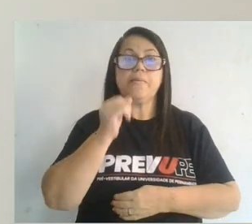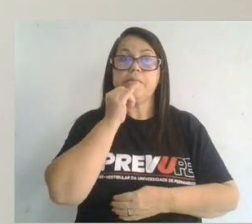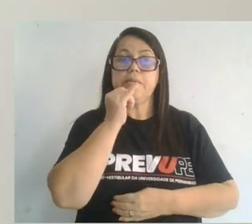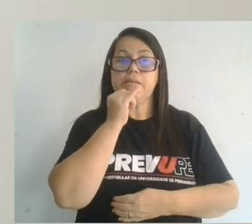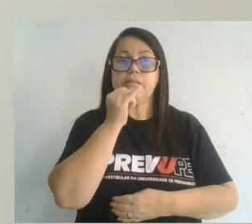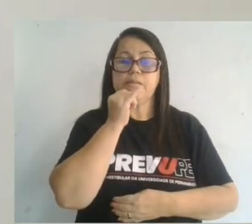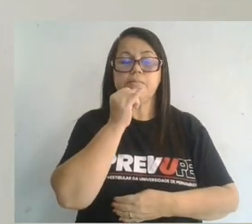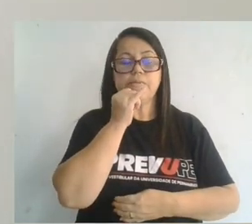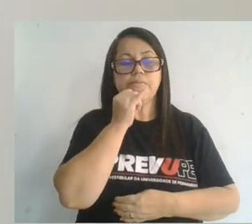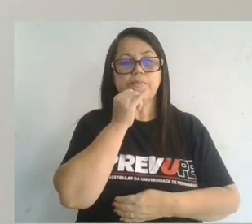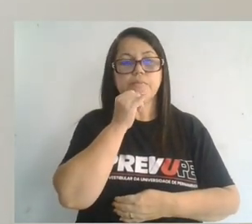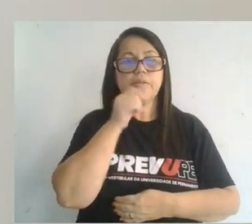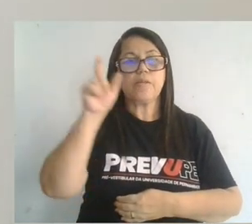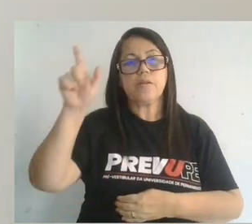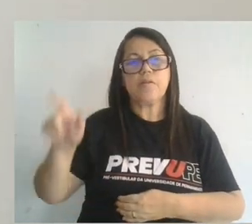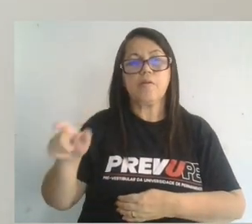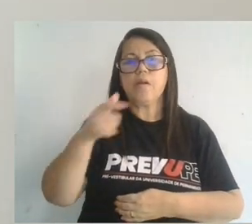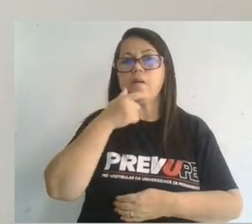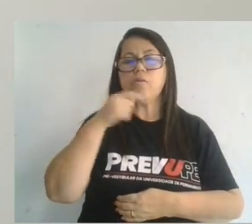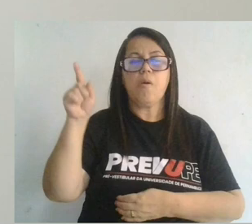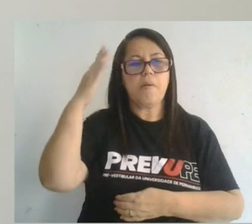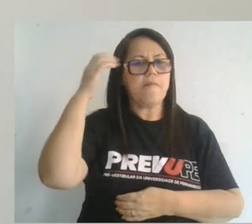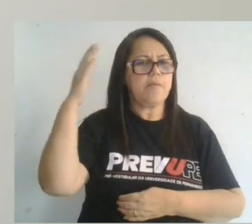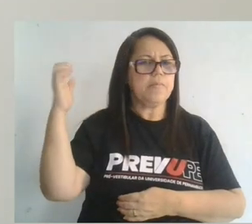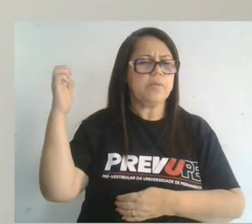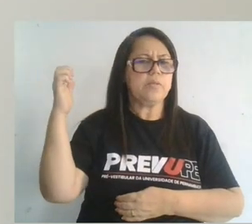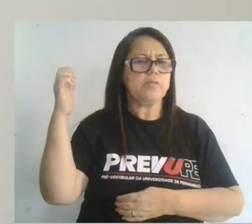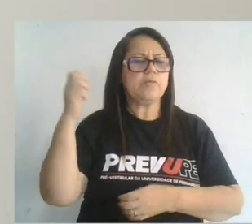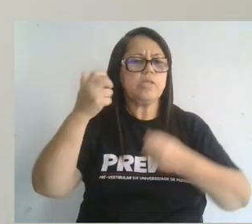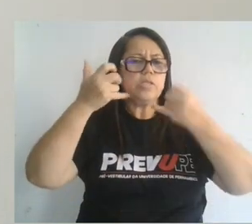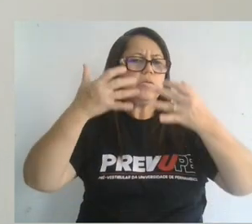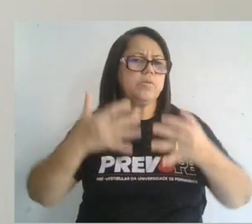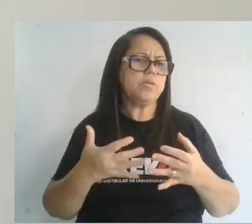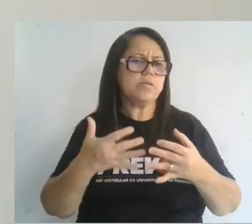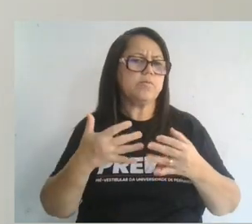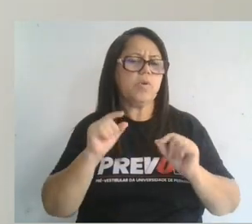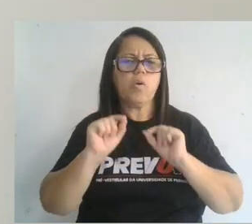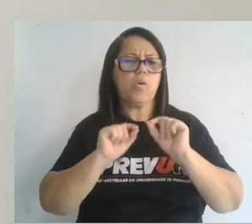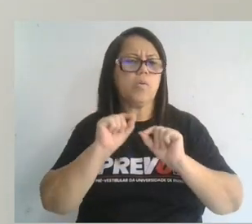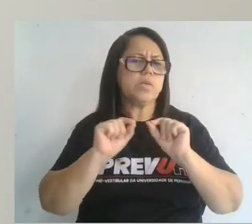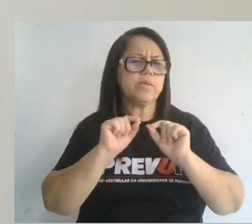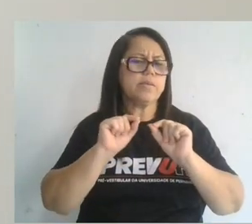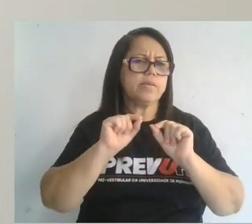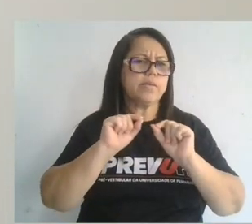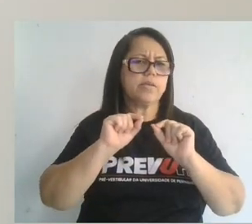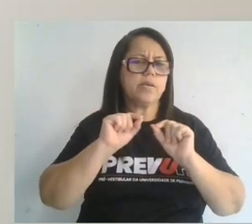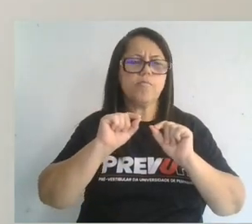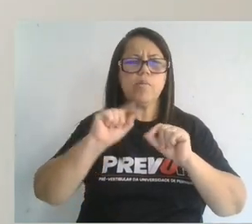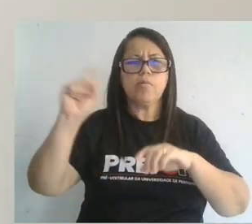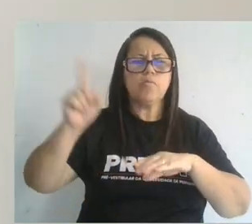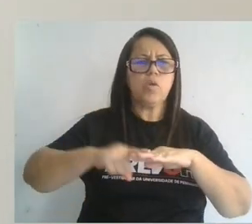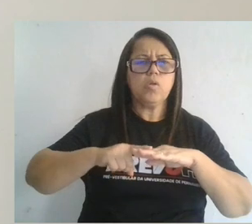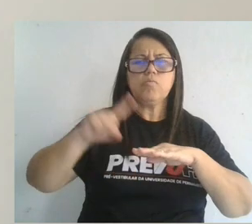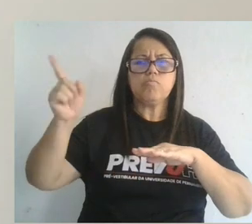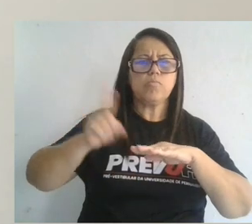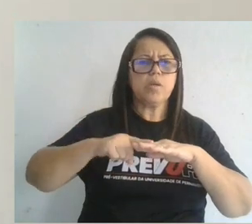de Einstein é que a luz era composta de, podemos chamar assim, partículas de luz, que são